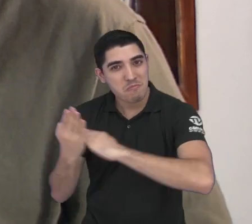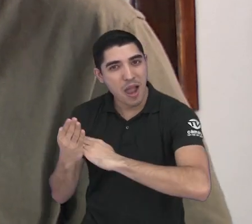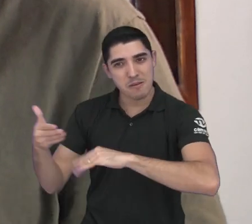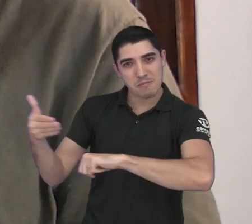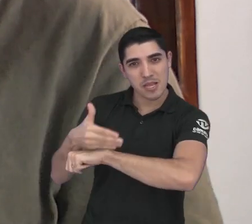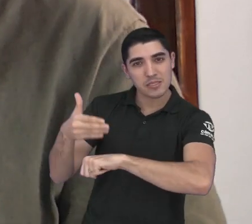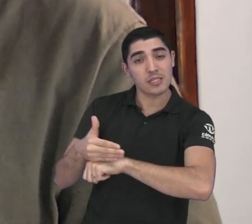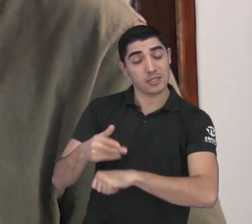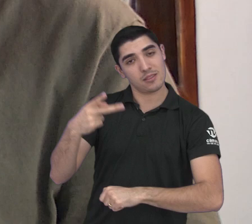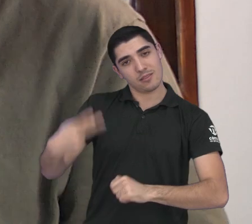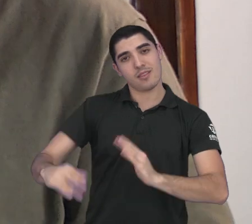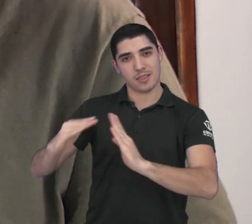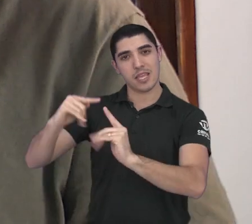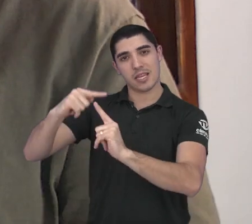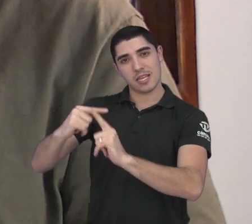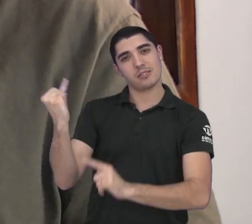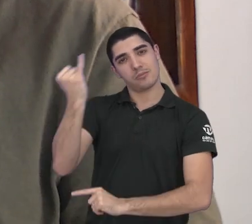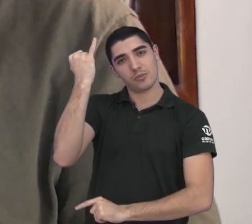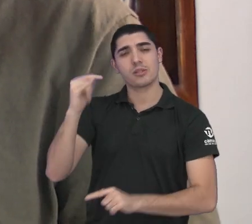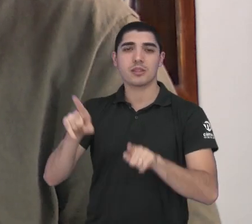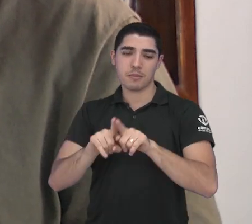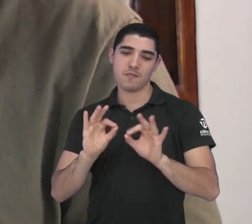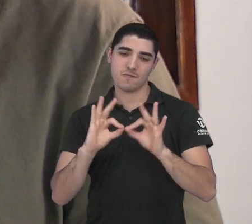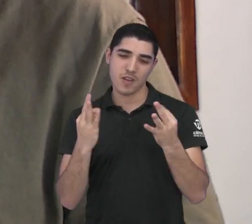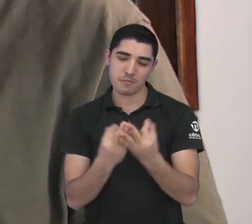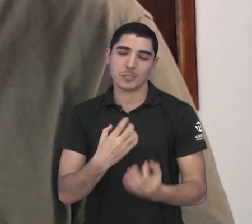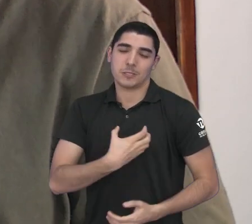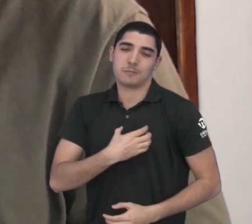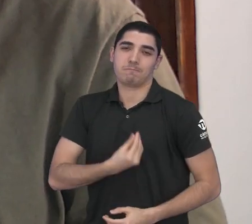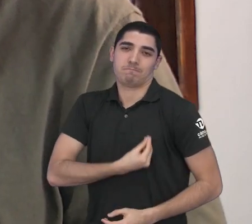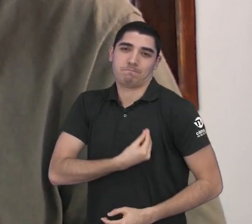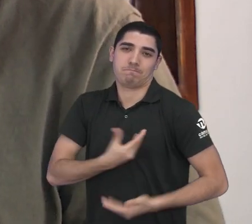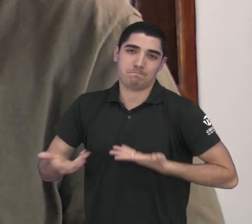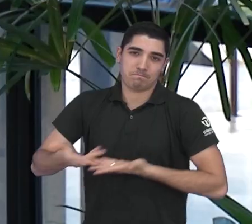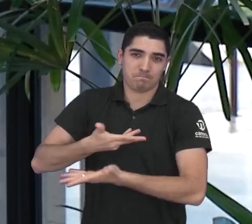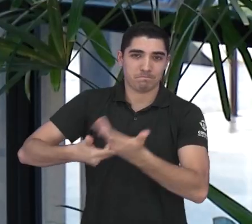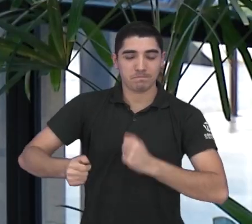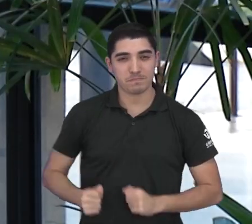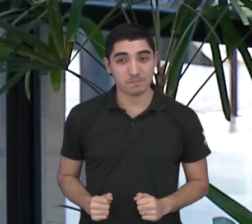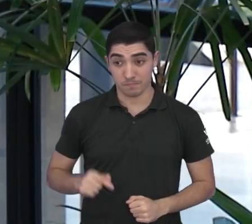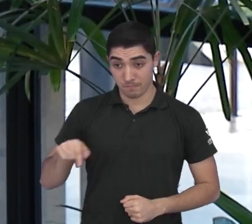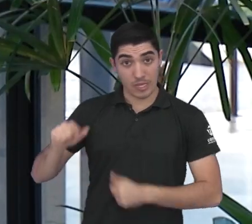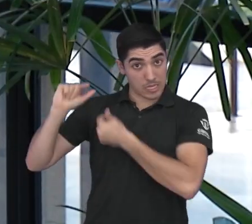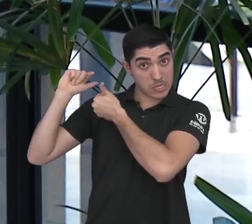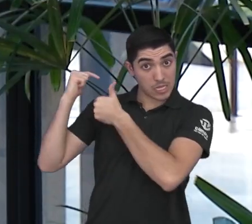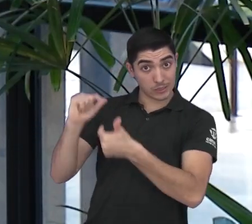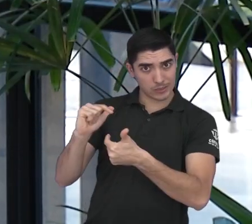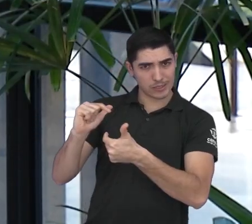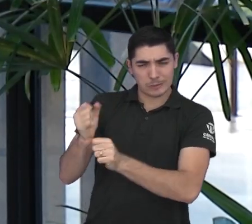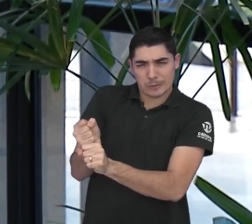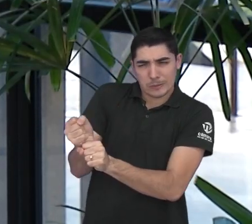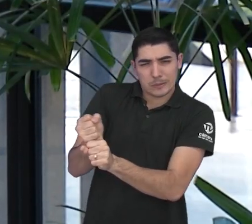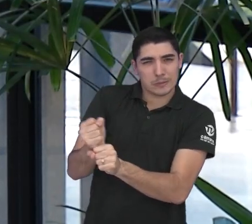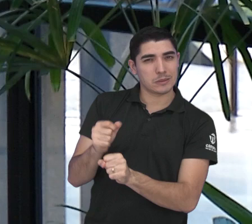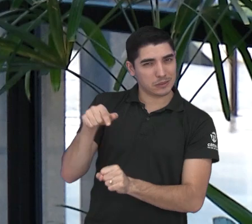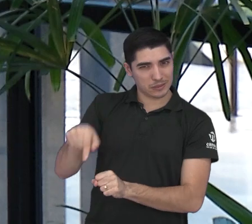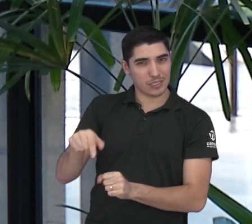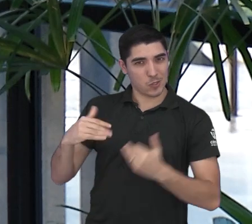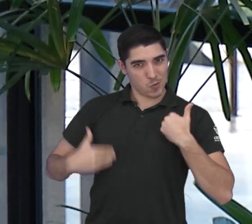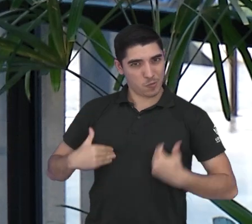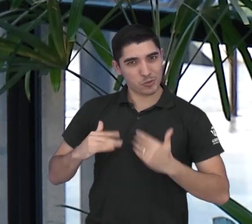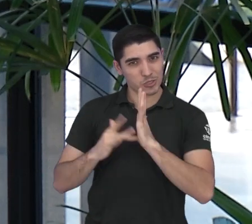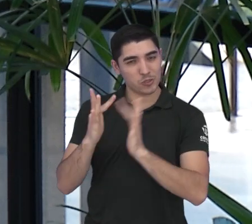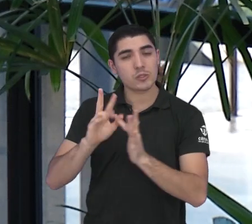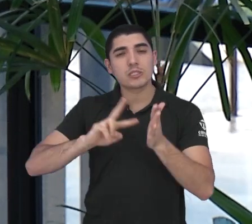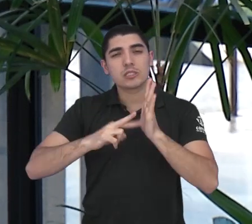na vida do bairro e na vida da nossa igreja e de nossas famílias. A tradição centenária de Corpus Christi